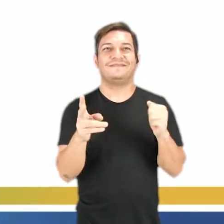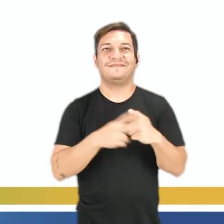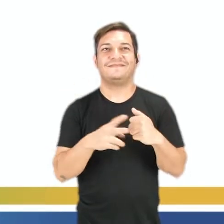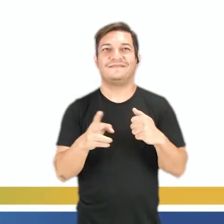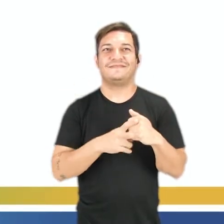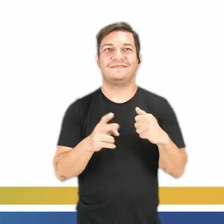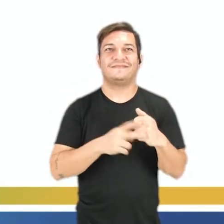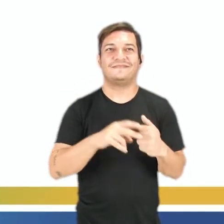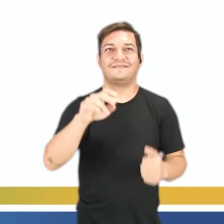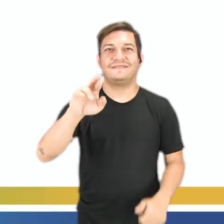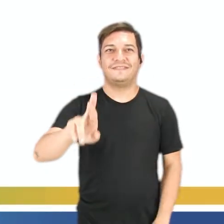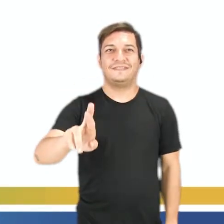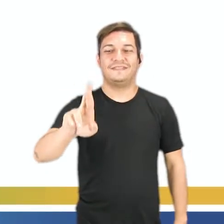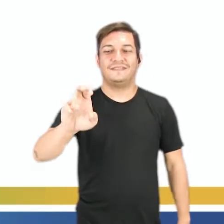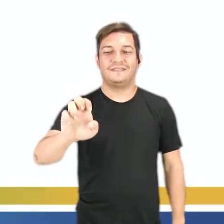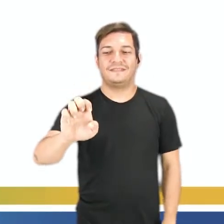verbos